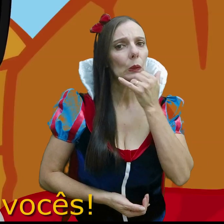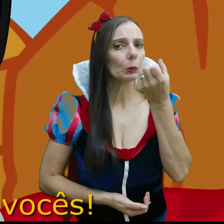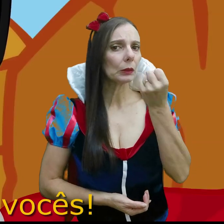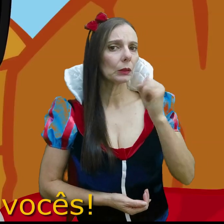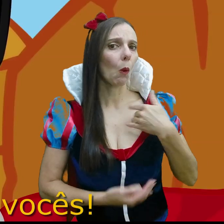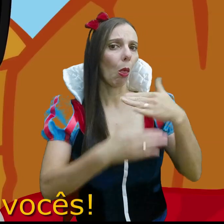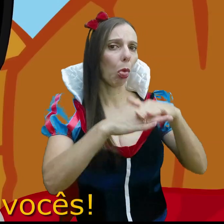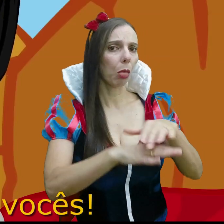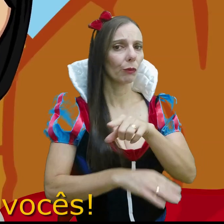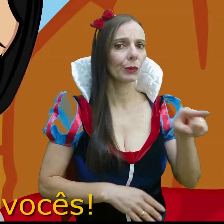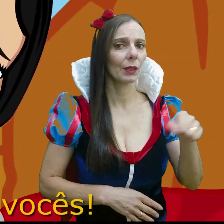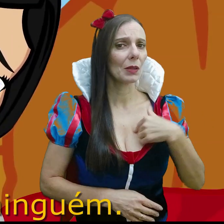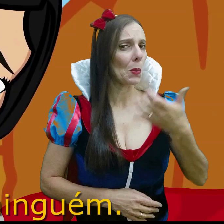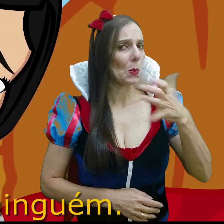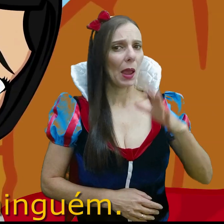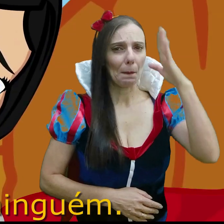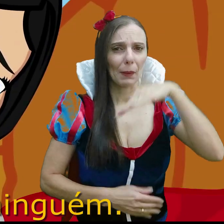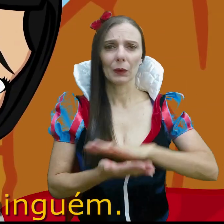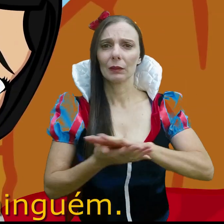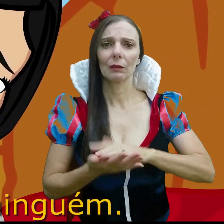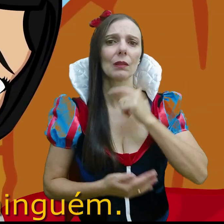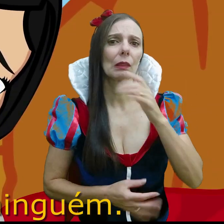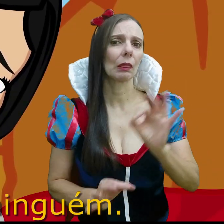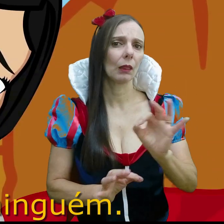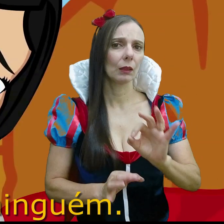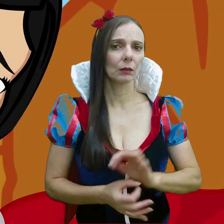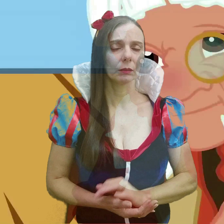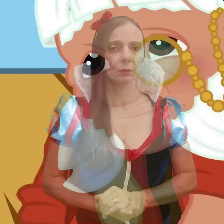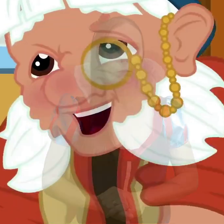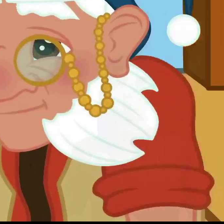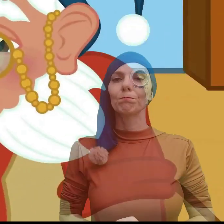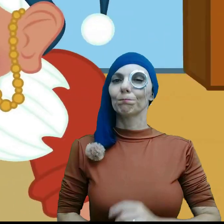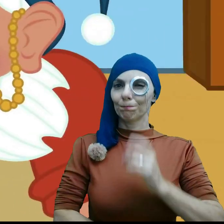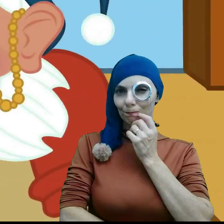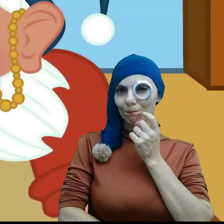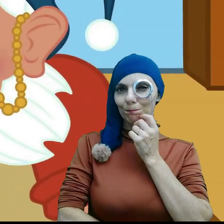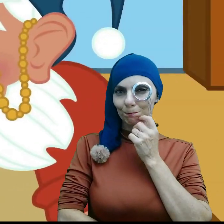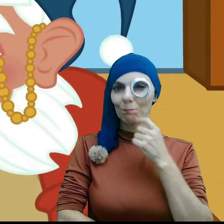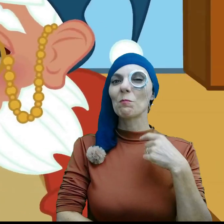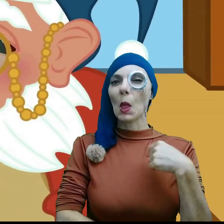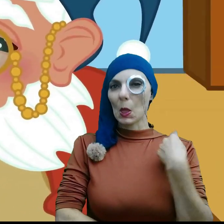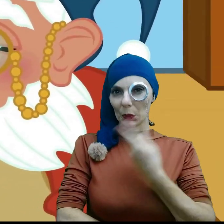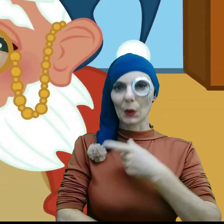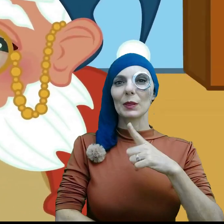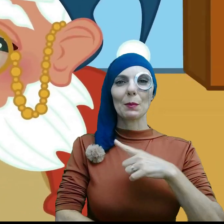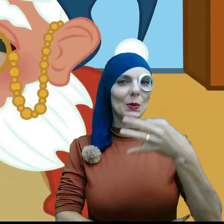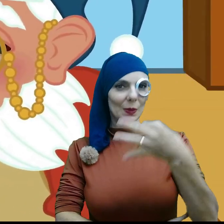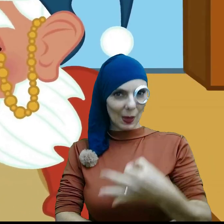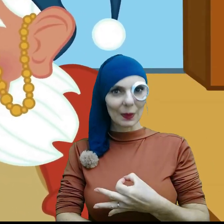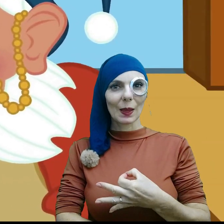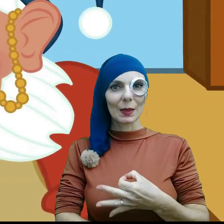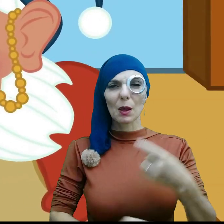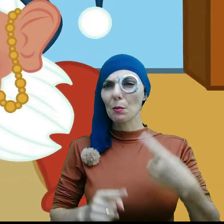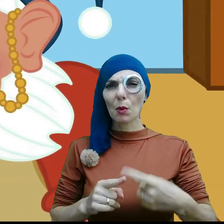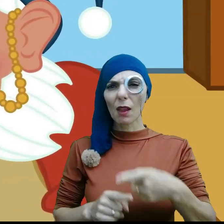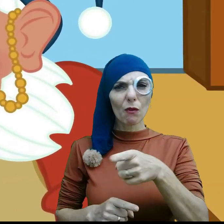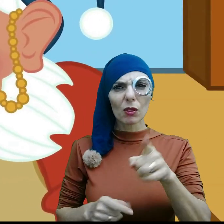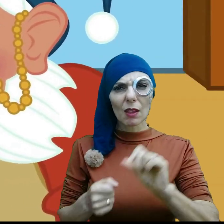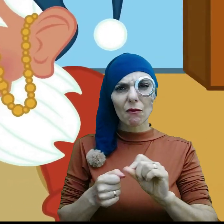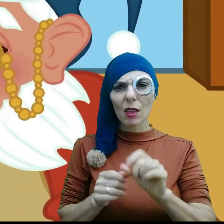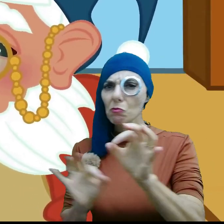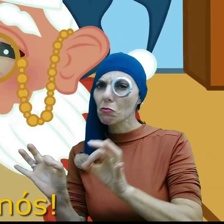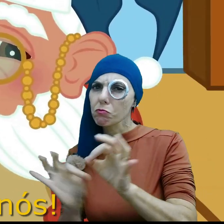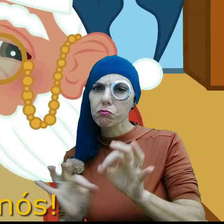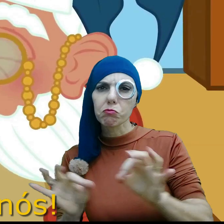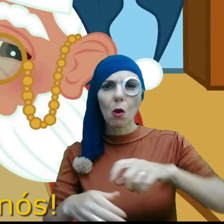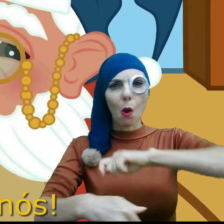desculpem se ofendi vocês. Eu não quero machucar ninguém. Bem, veja só, nós temos certeza disso. Se não,